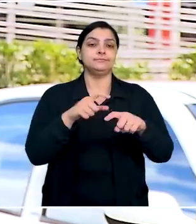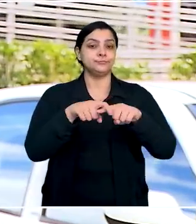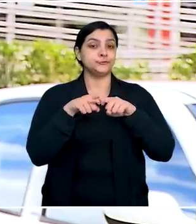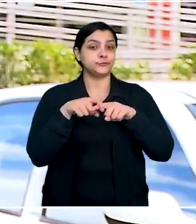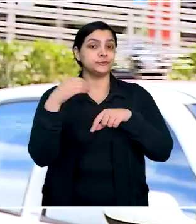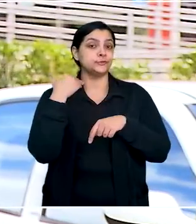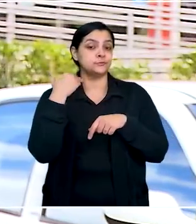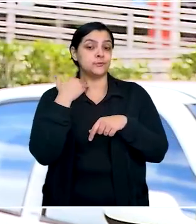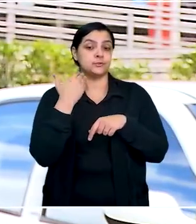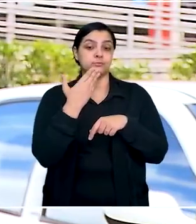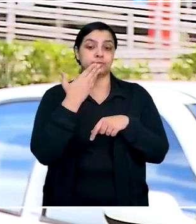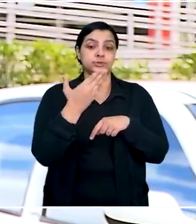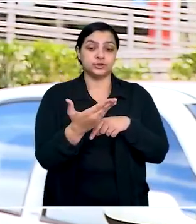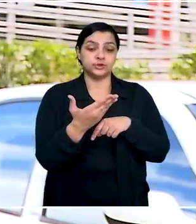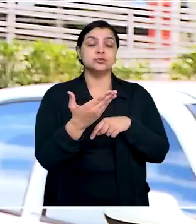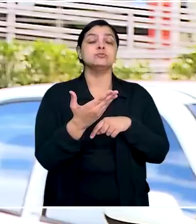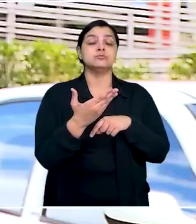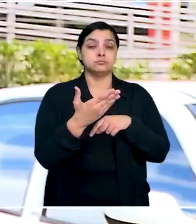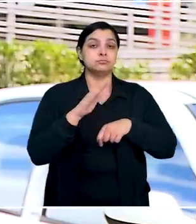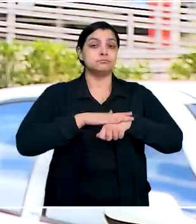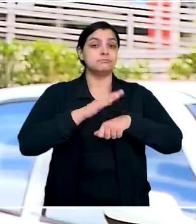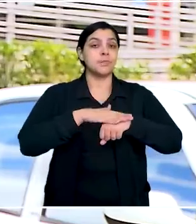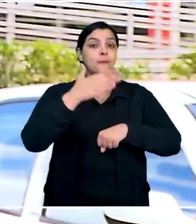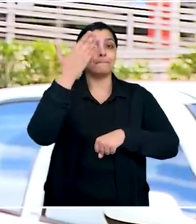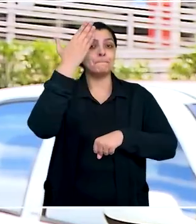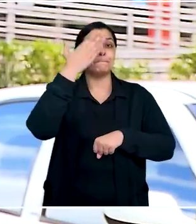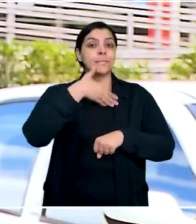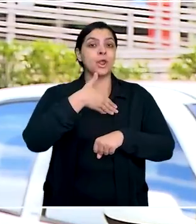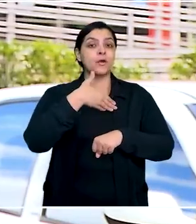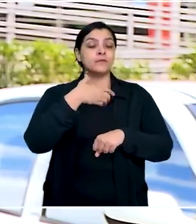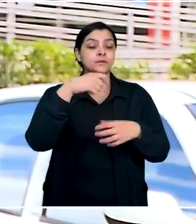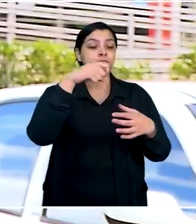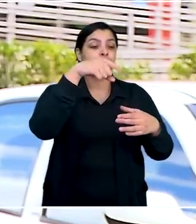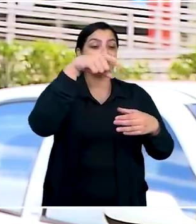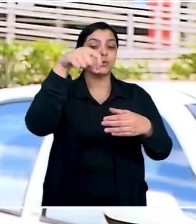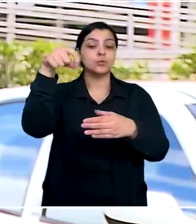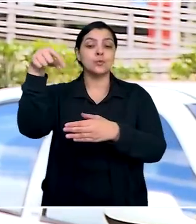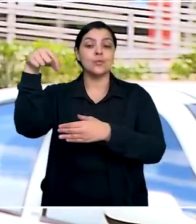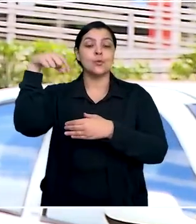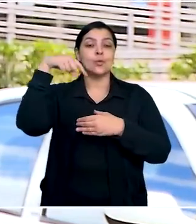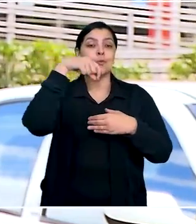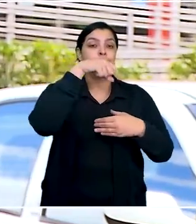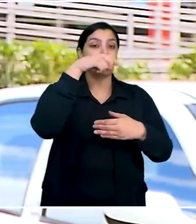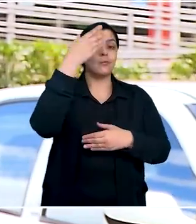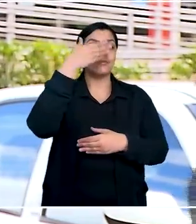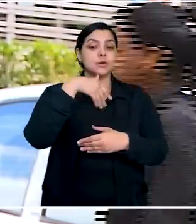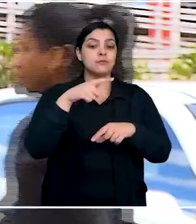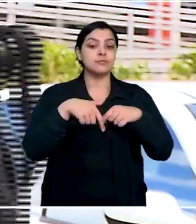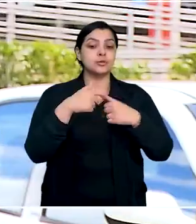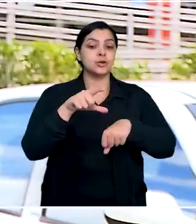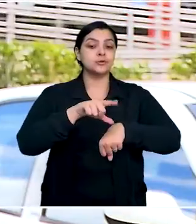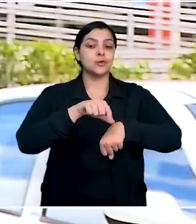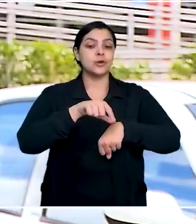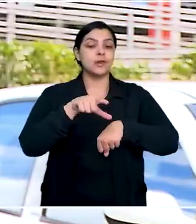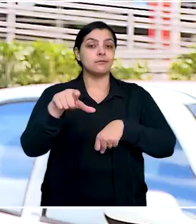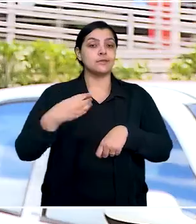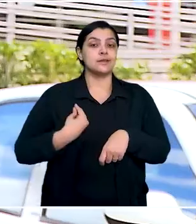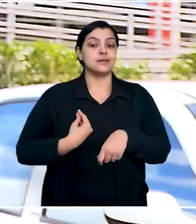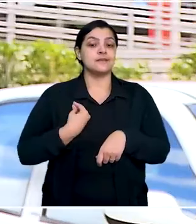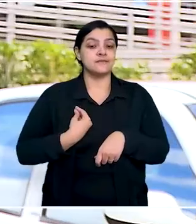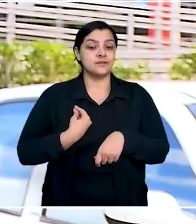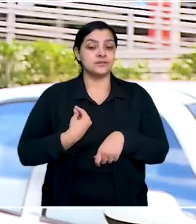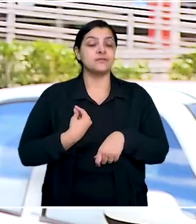a instituição bancária solicitou que fossem produzidas provas de geolocalização relativas aos horários em